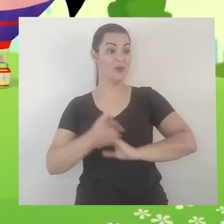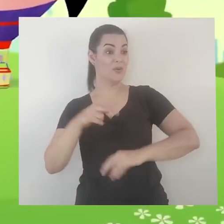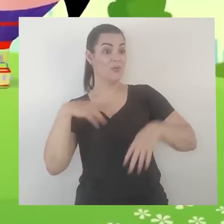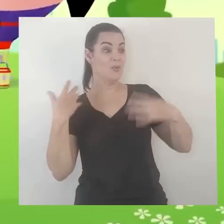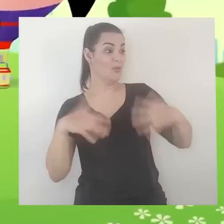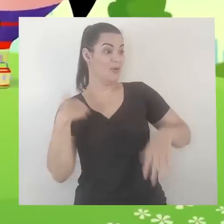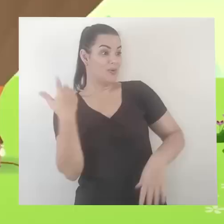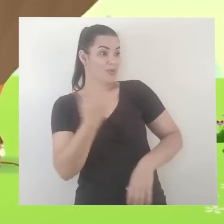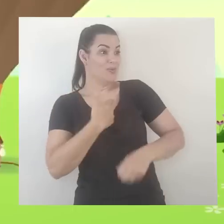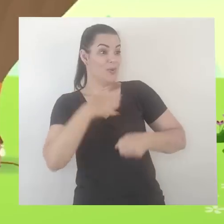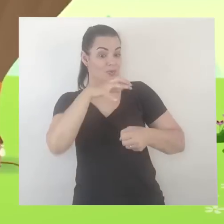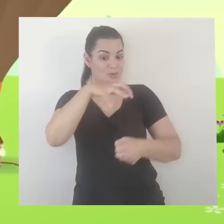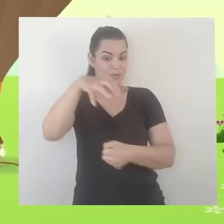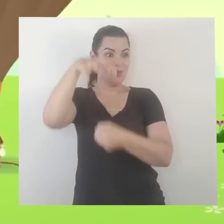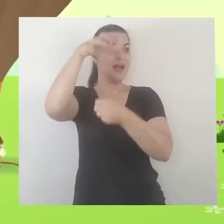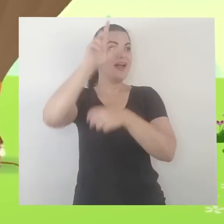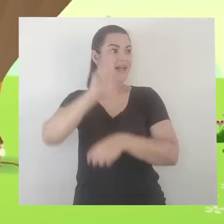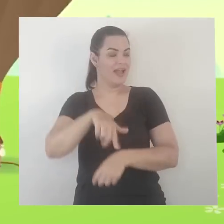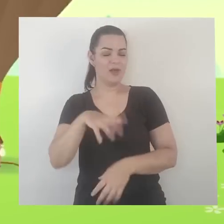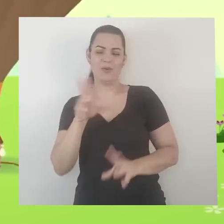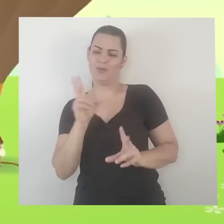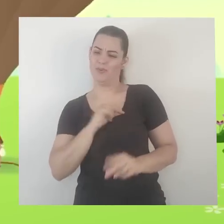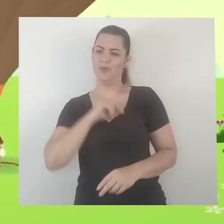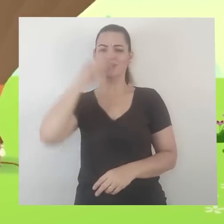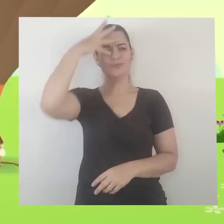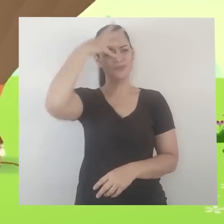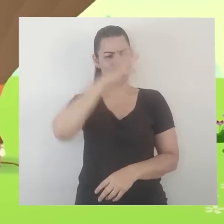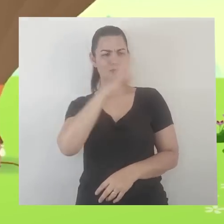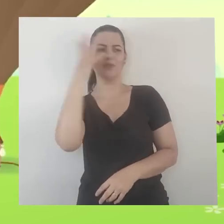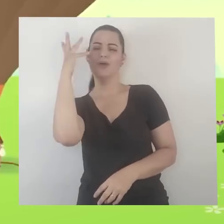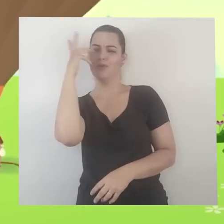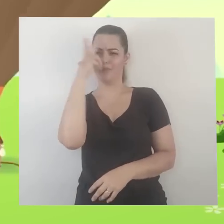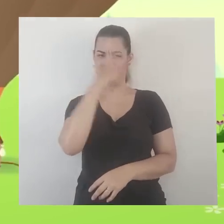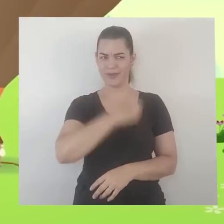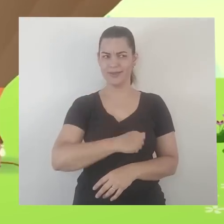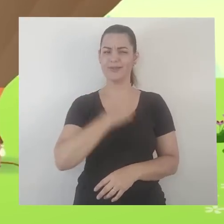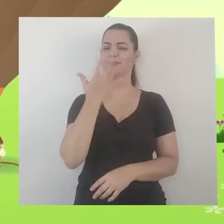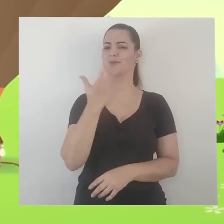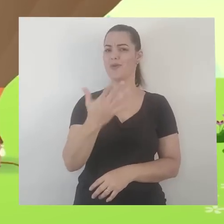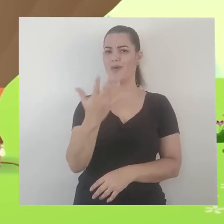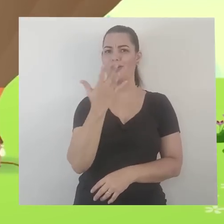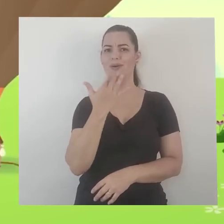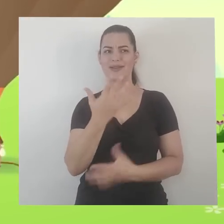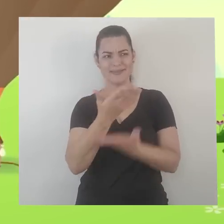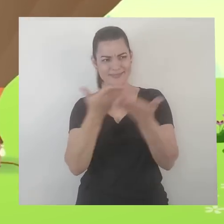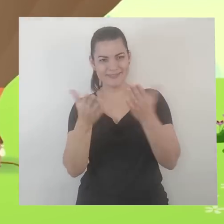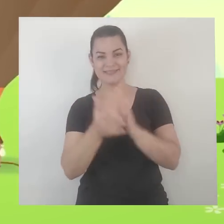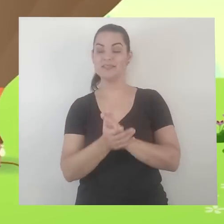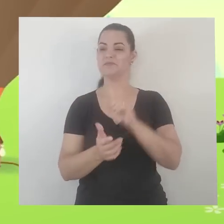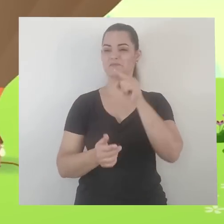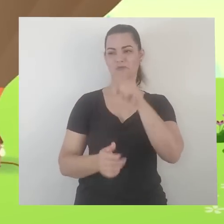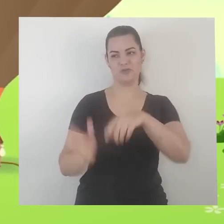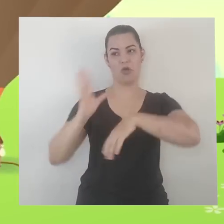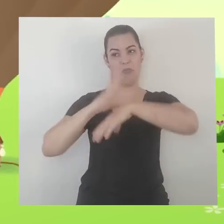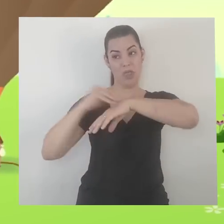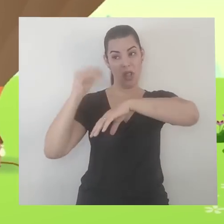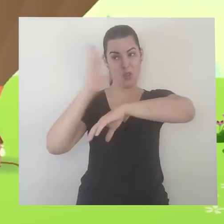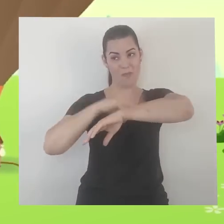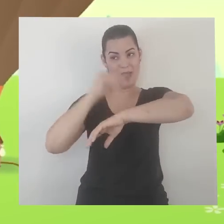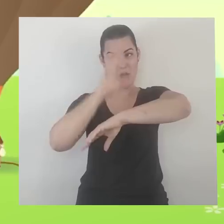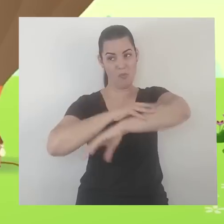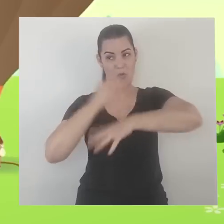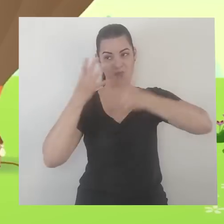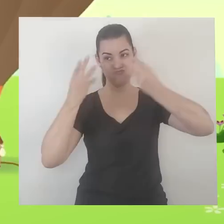Somos balões! Júpiter, você ficou bem bonito e bem colorido. Você ficou bem